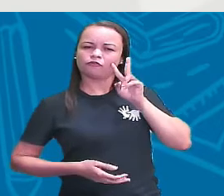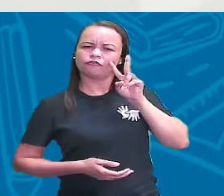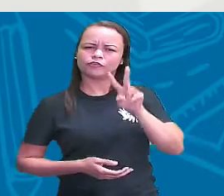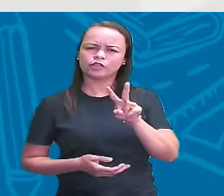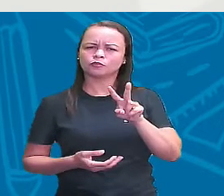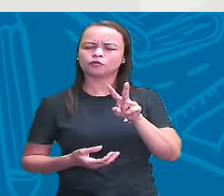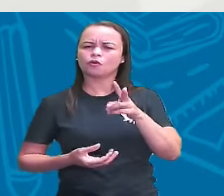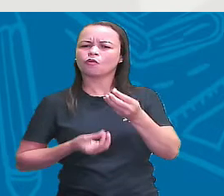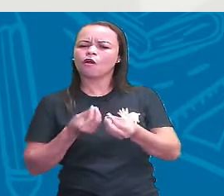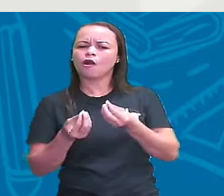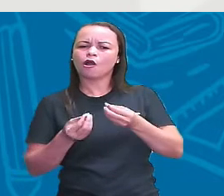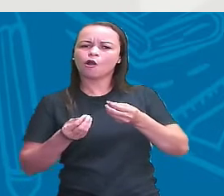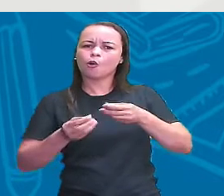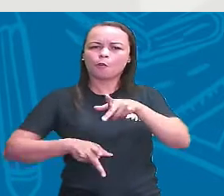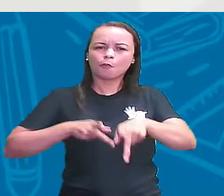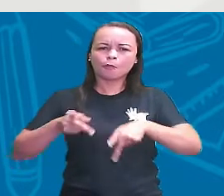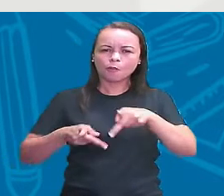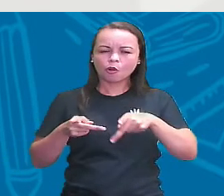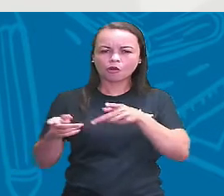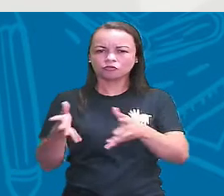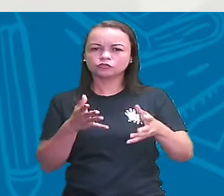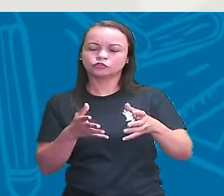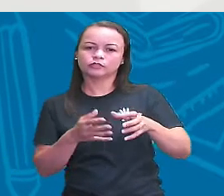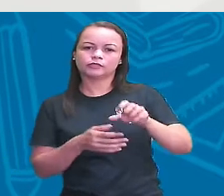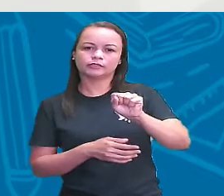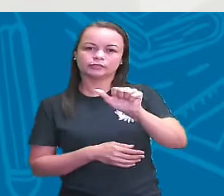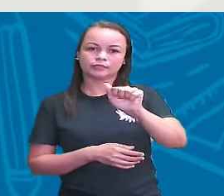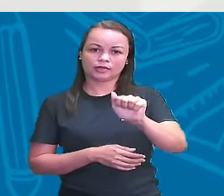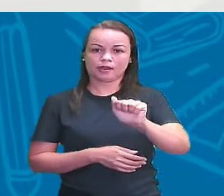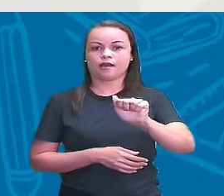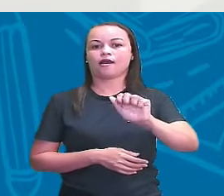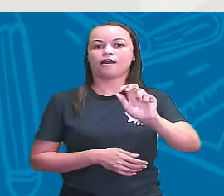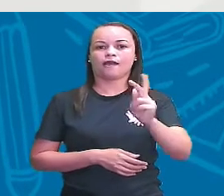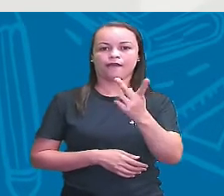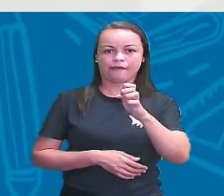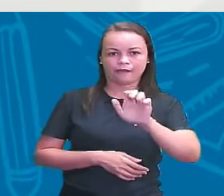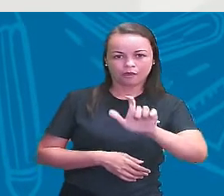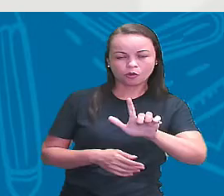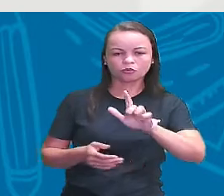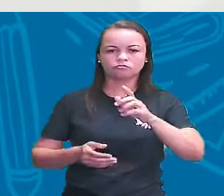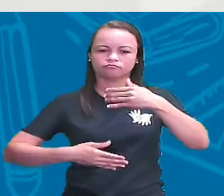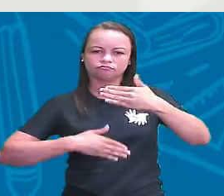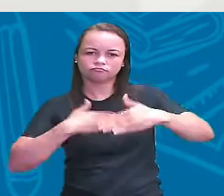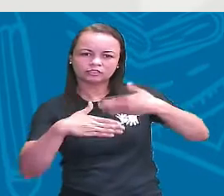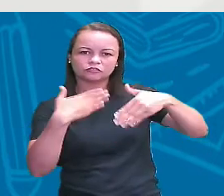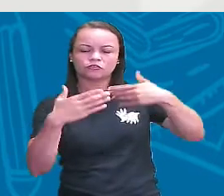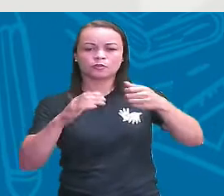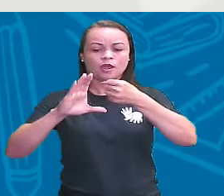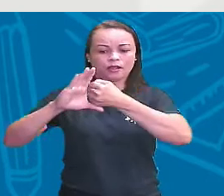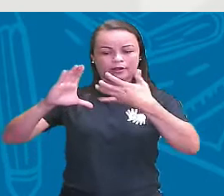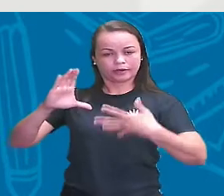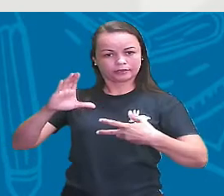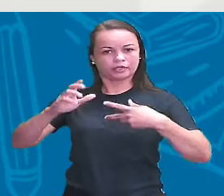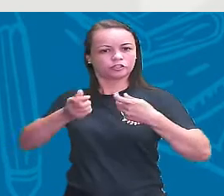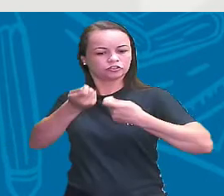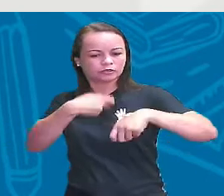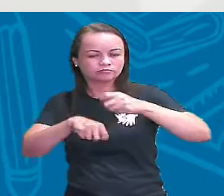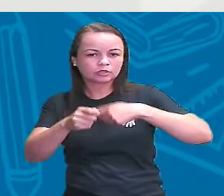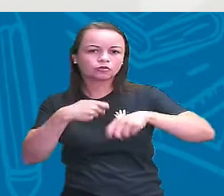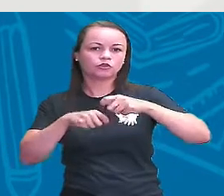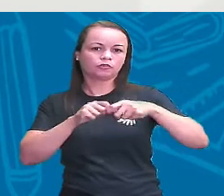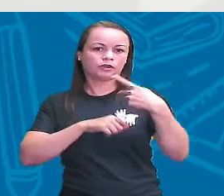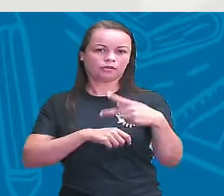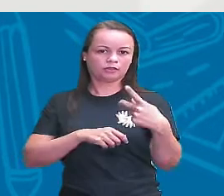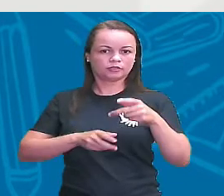como os povos da região de Sahel, como os reinos da região de Sahel se desenvolveram, as características econômicas desses